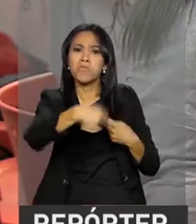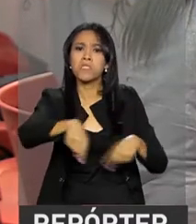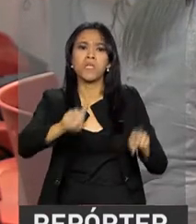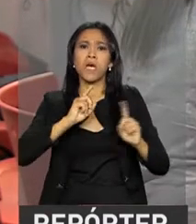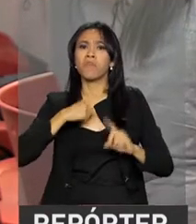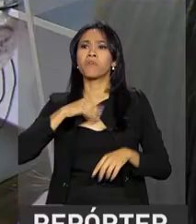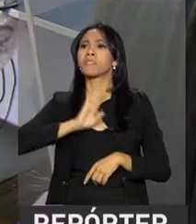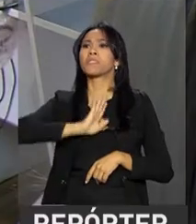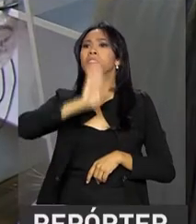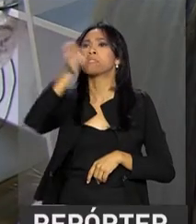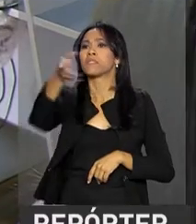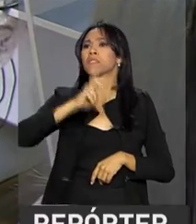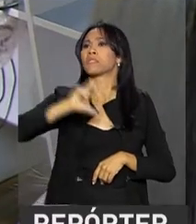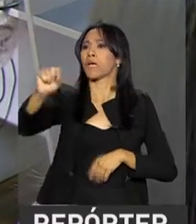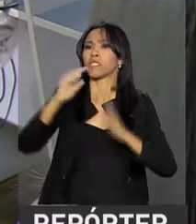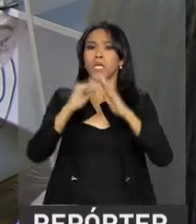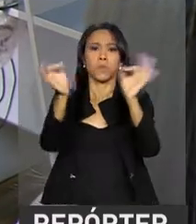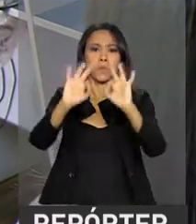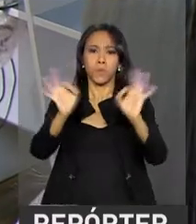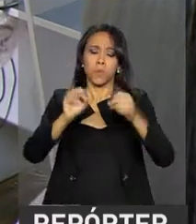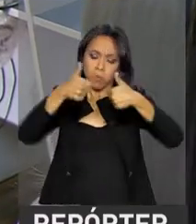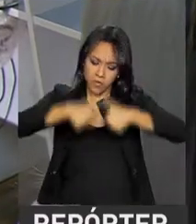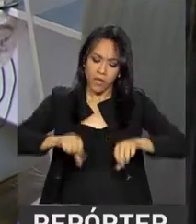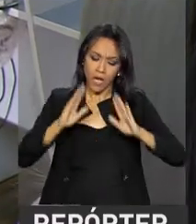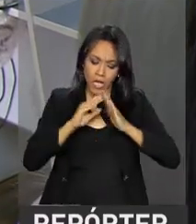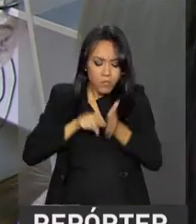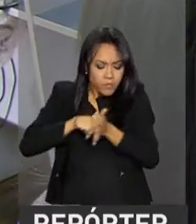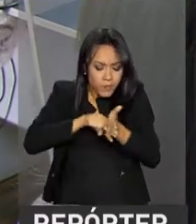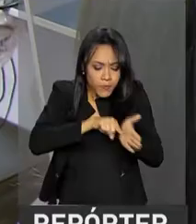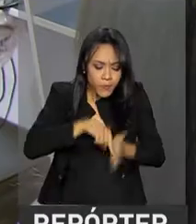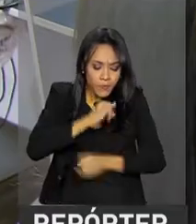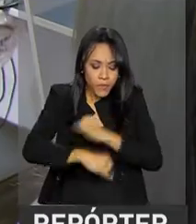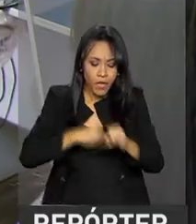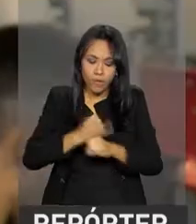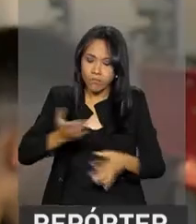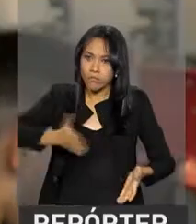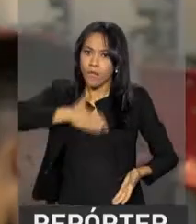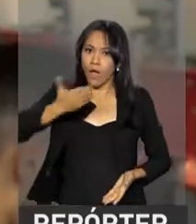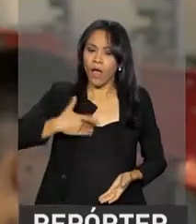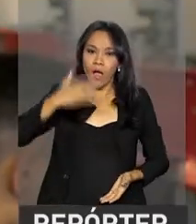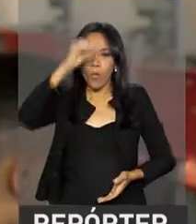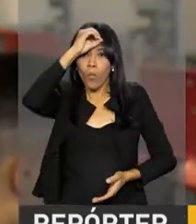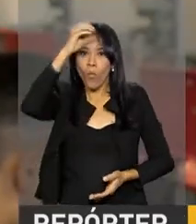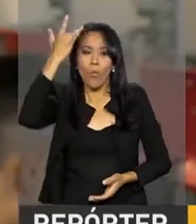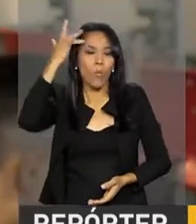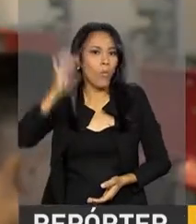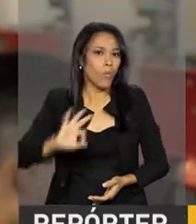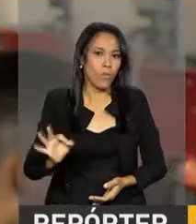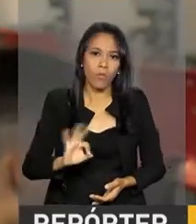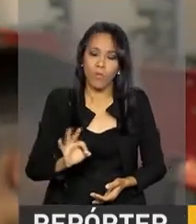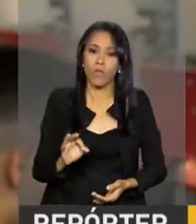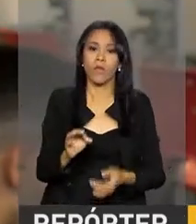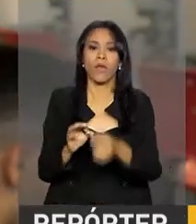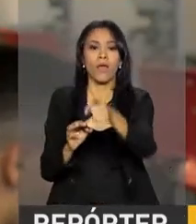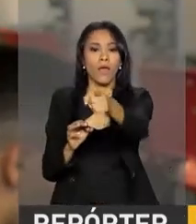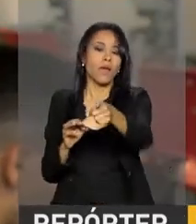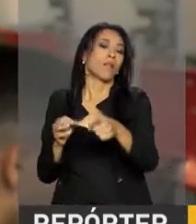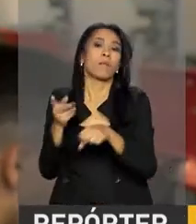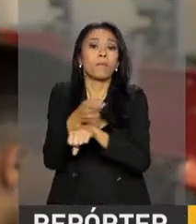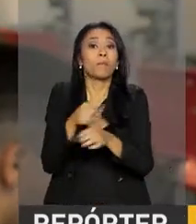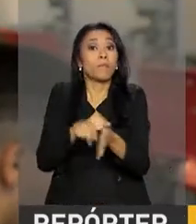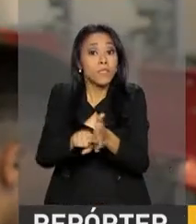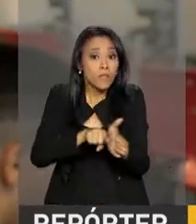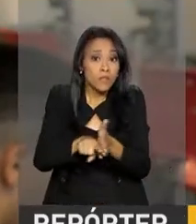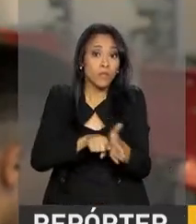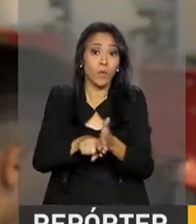casa para acessar todas as informações da central do trabalhador ficou surpresa é eu estava pesquisando em sites e hoje eu decidi vim